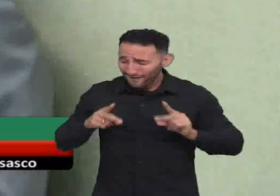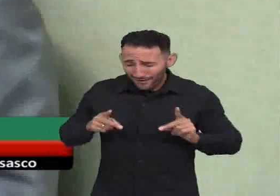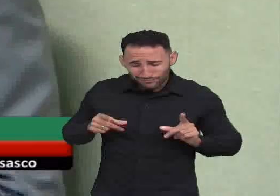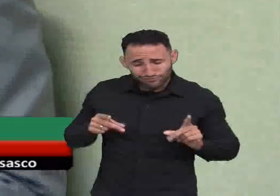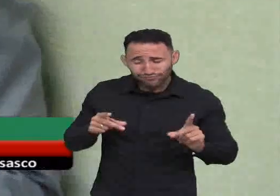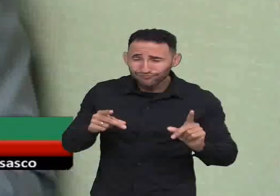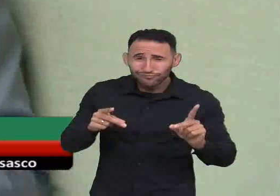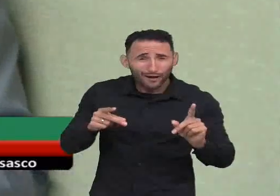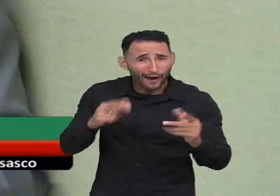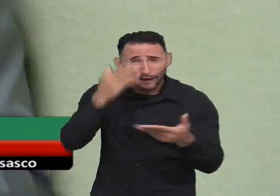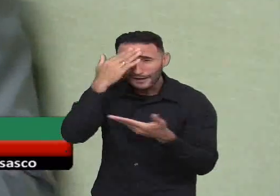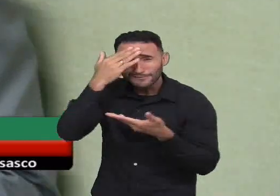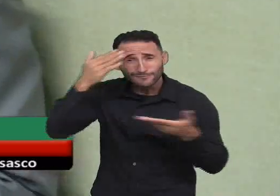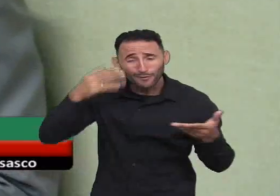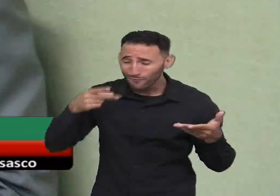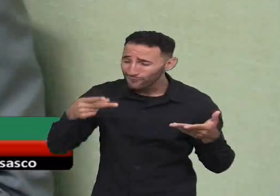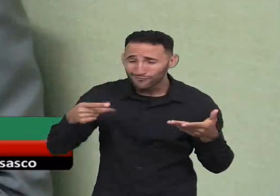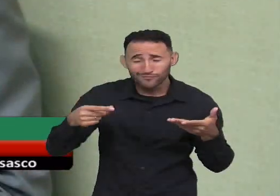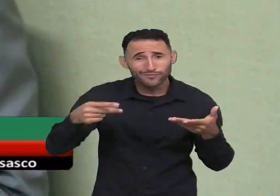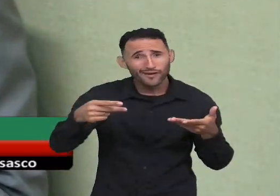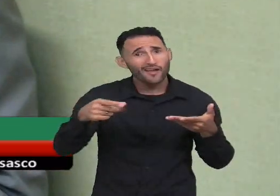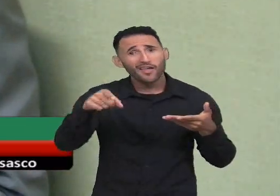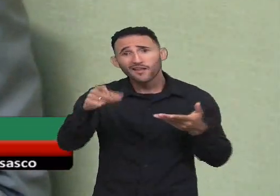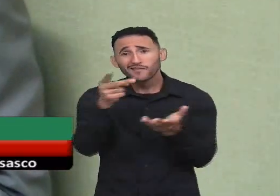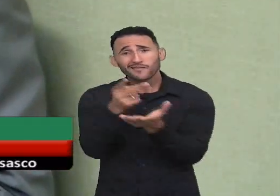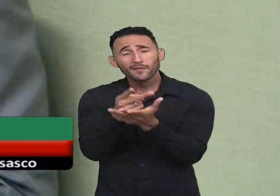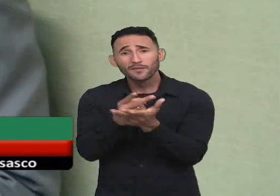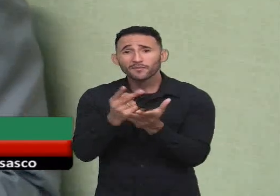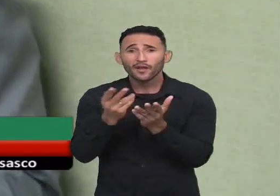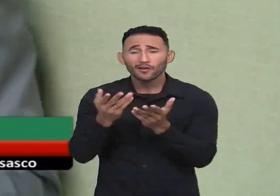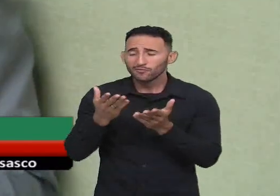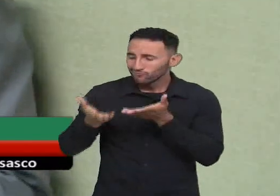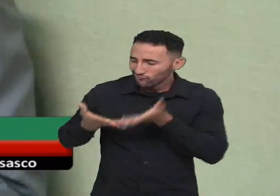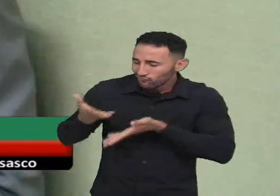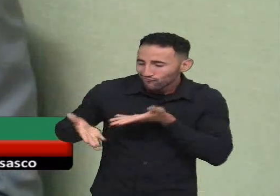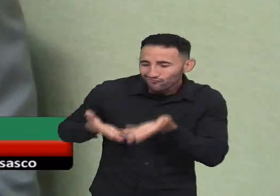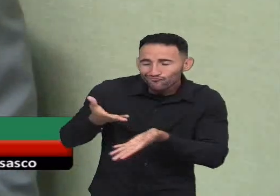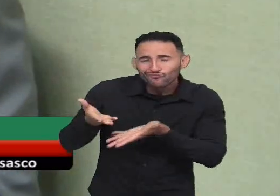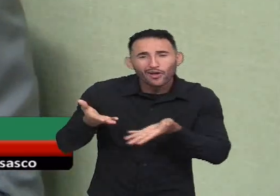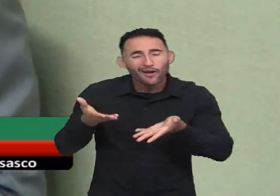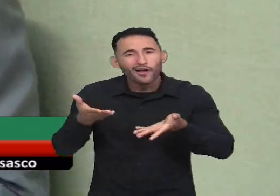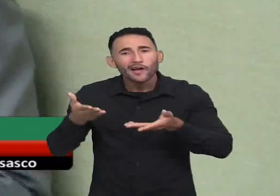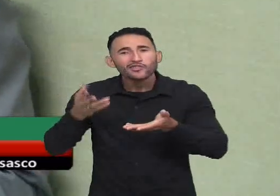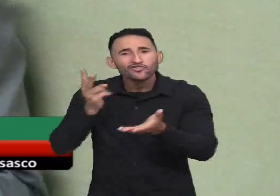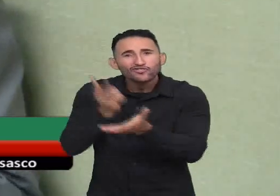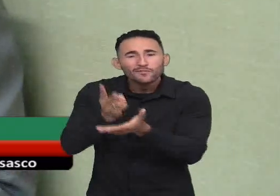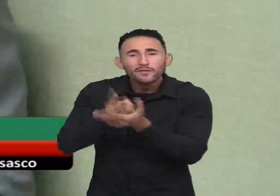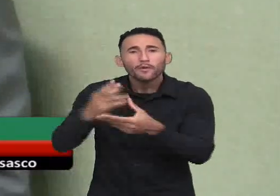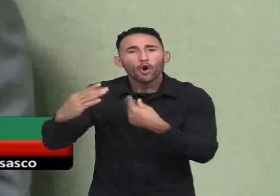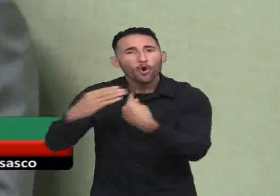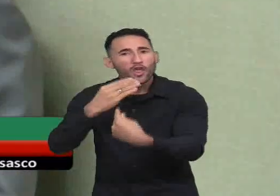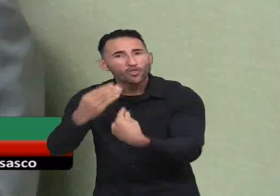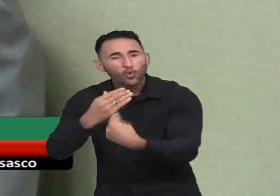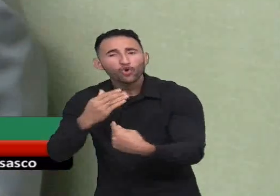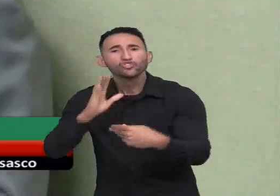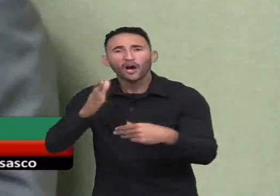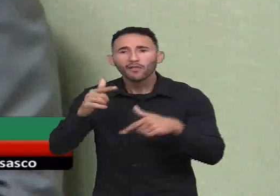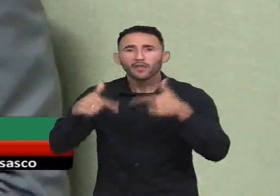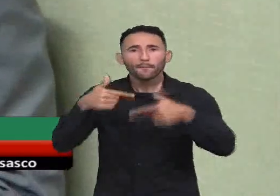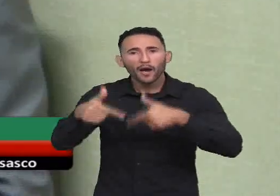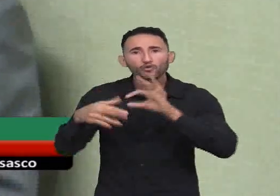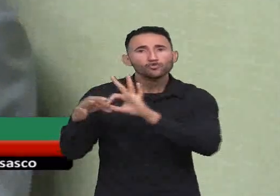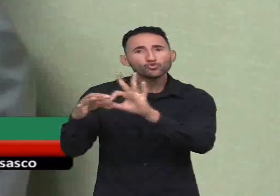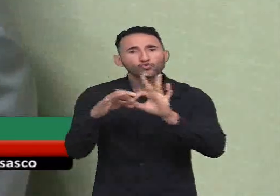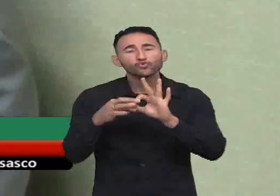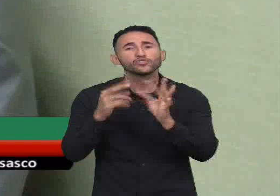tive com você. Você foi prestativo, nos orientou, trabalhamos junto e concluímos um excelente trabalho. Então,